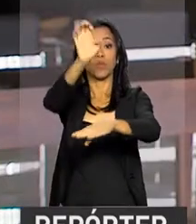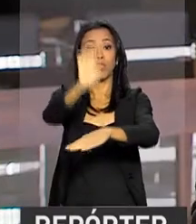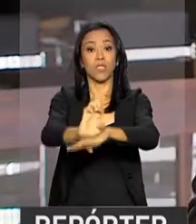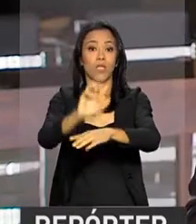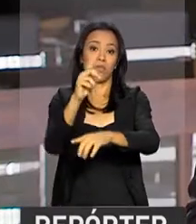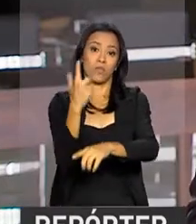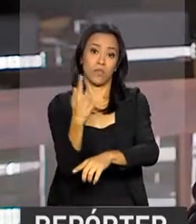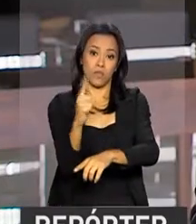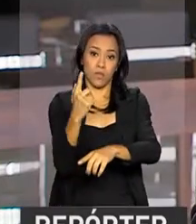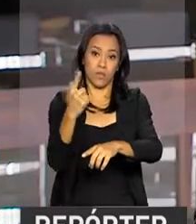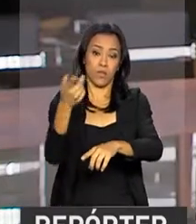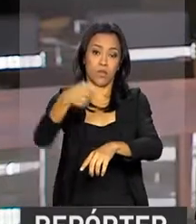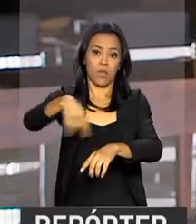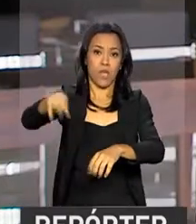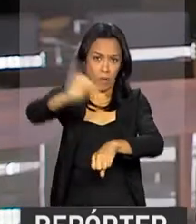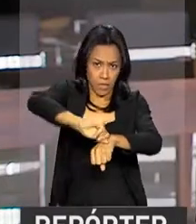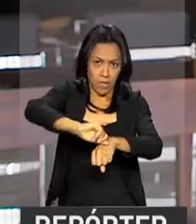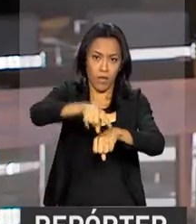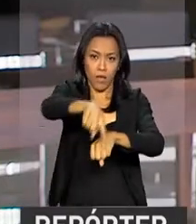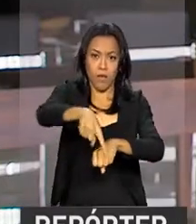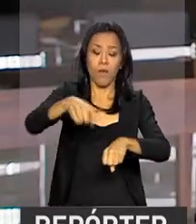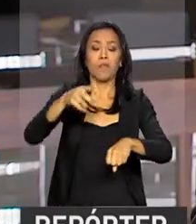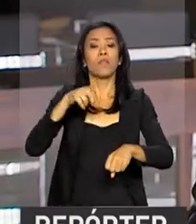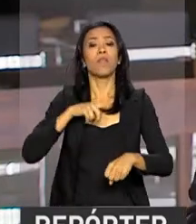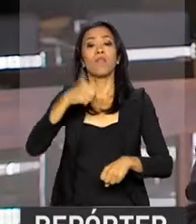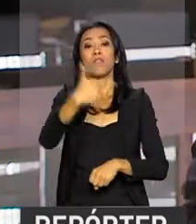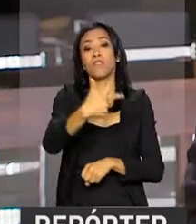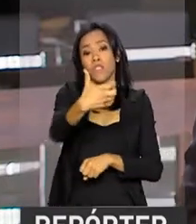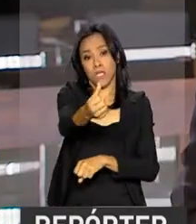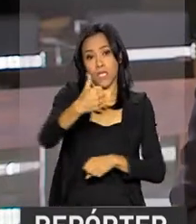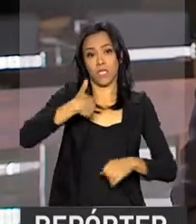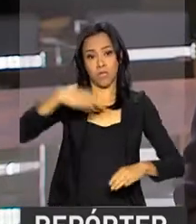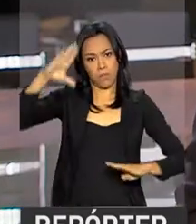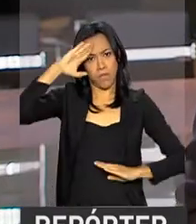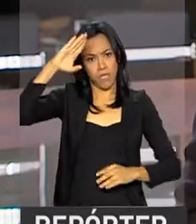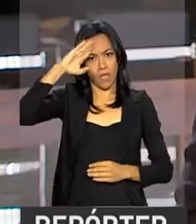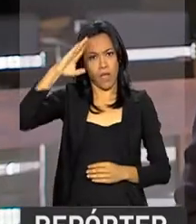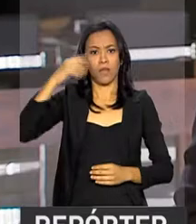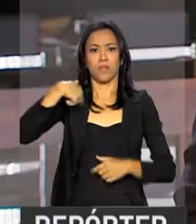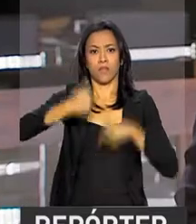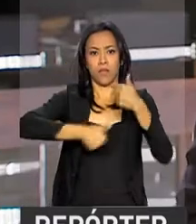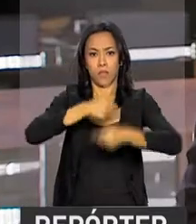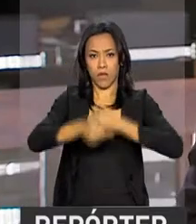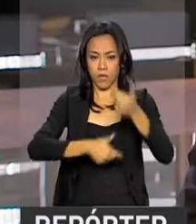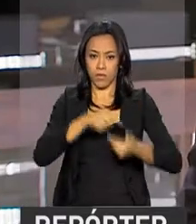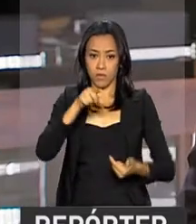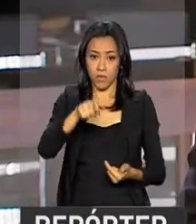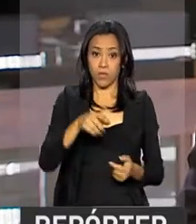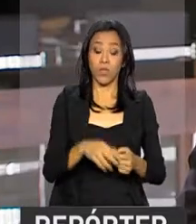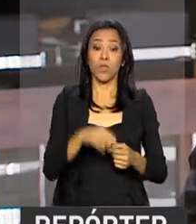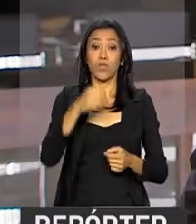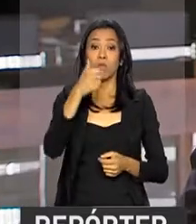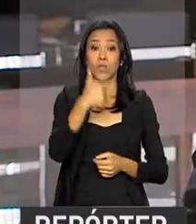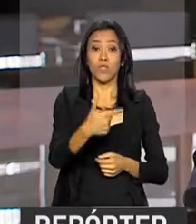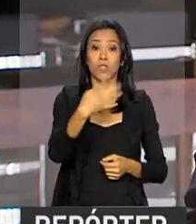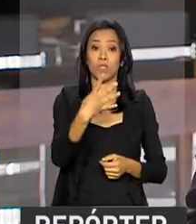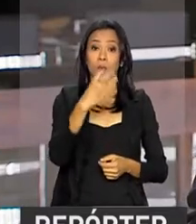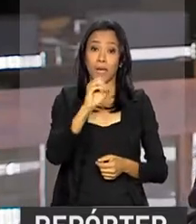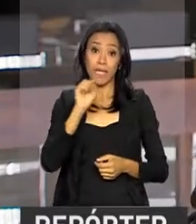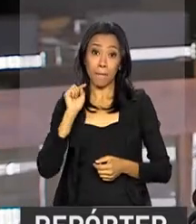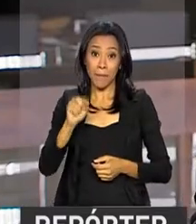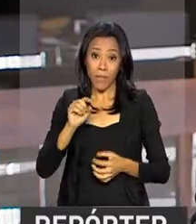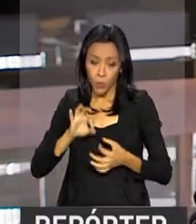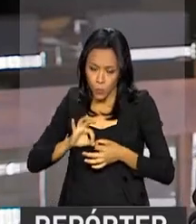26 militares atuam nessa missão com 240 mil hectares o parque nacional da chapada